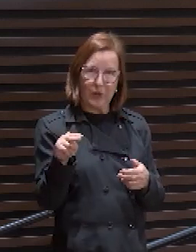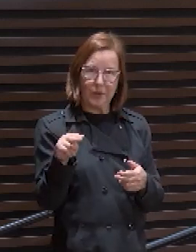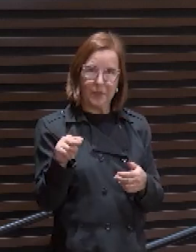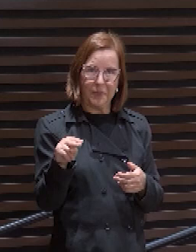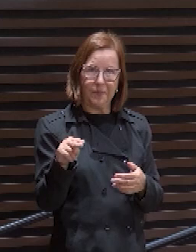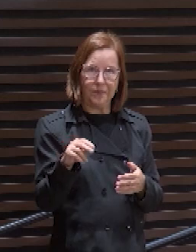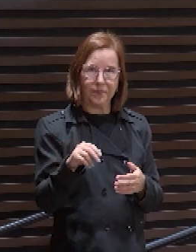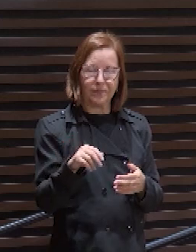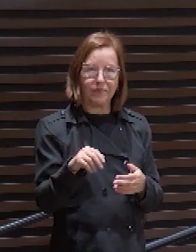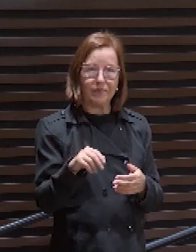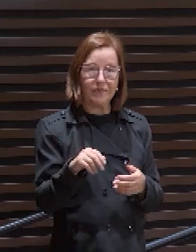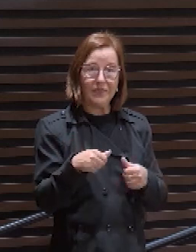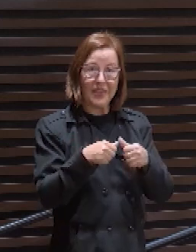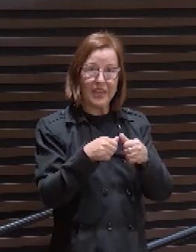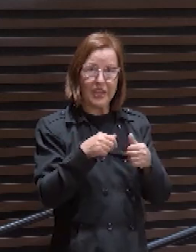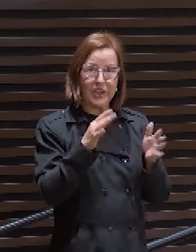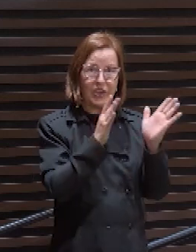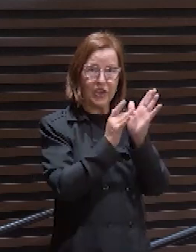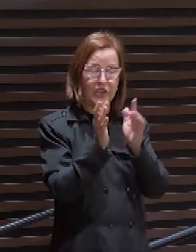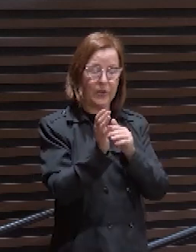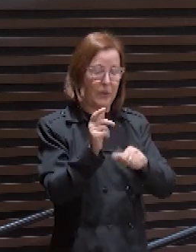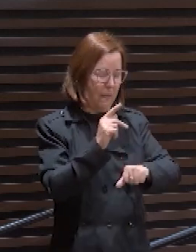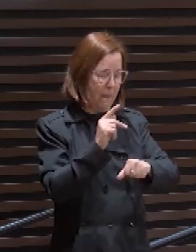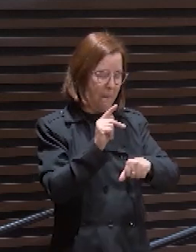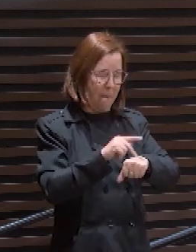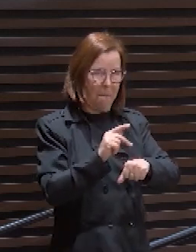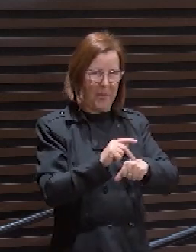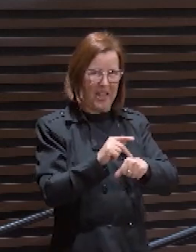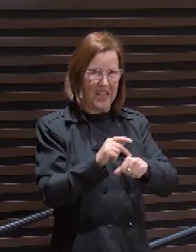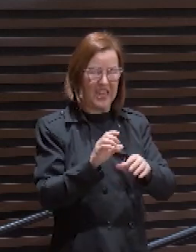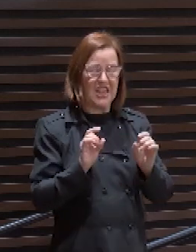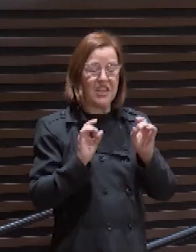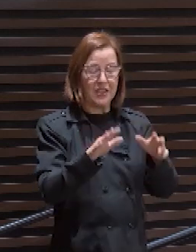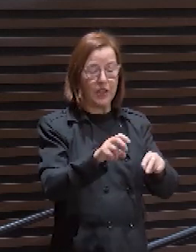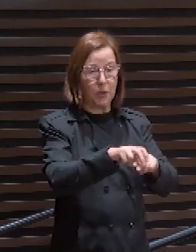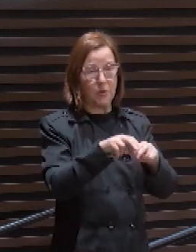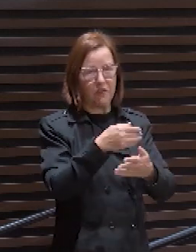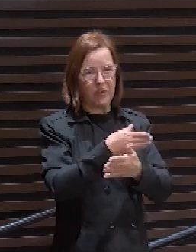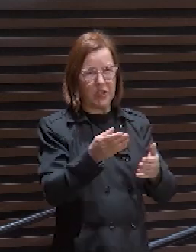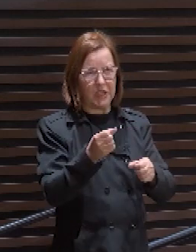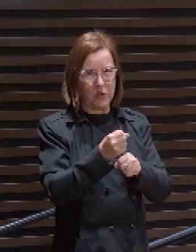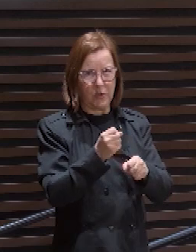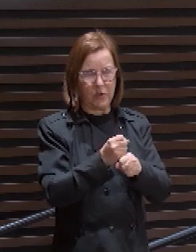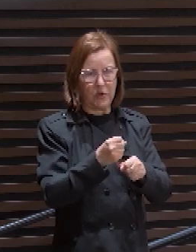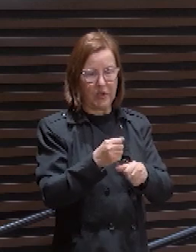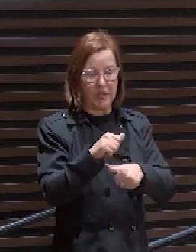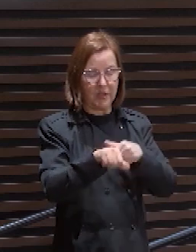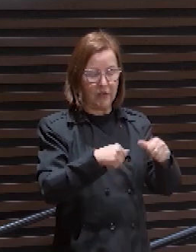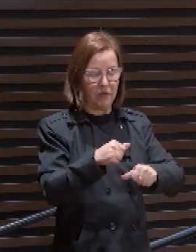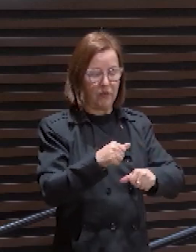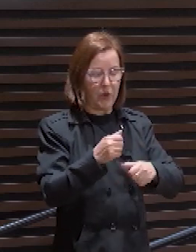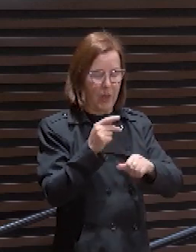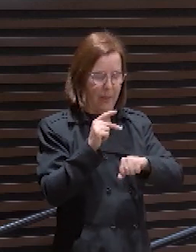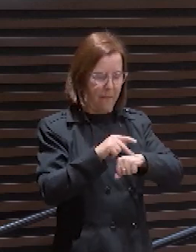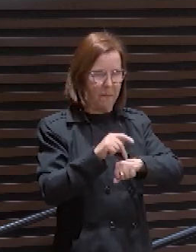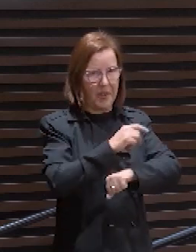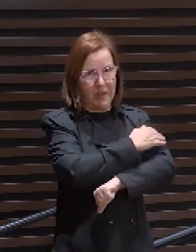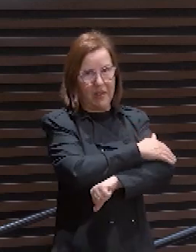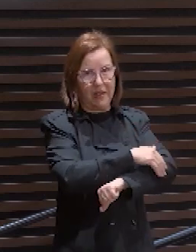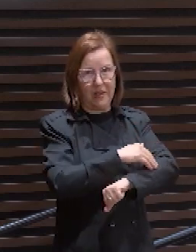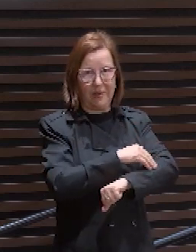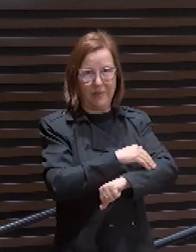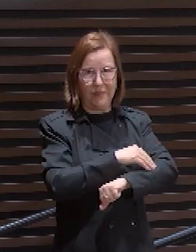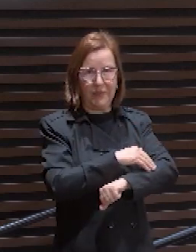é pedra, rejeitada por vós, os construtores, a qual se tornou a pedra angular, e não há salvação em